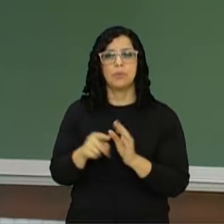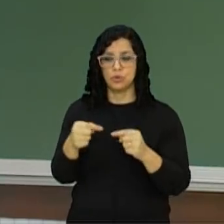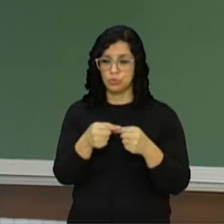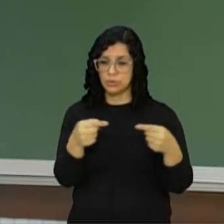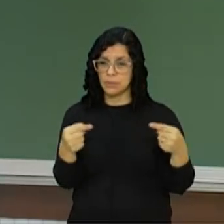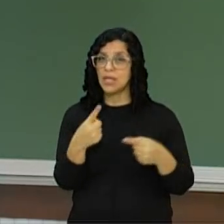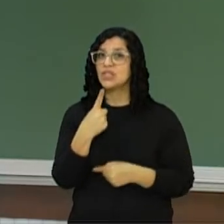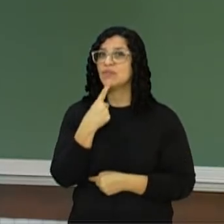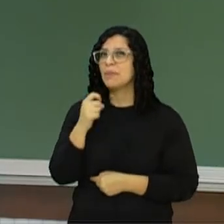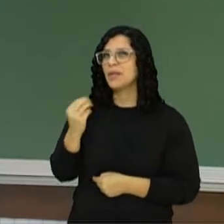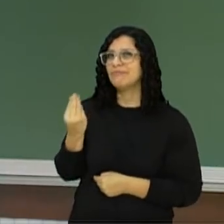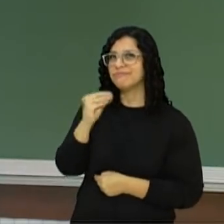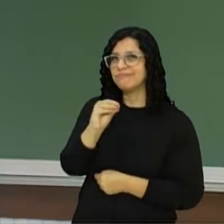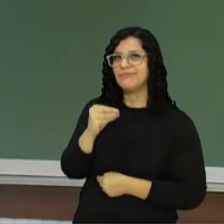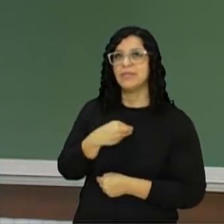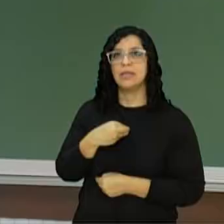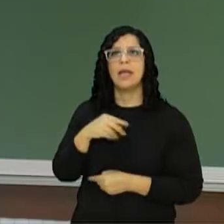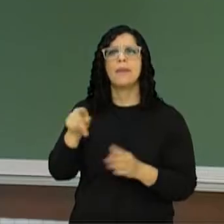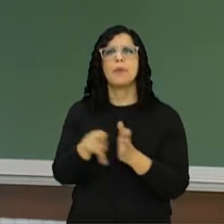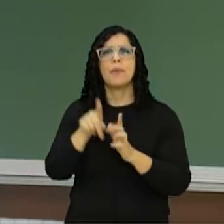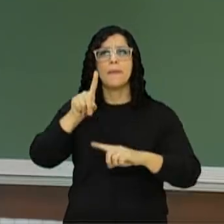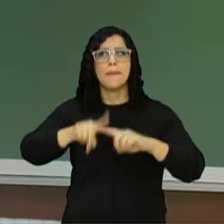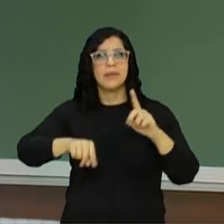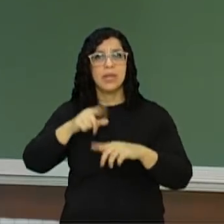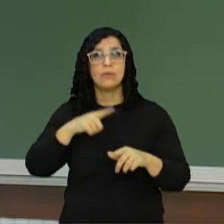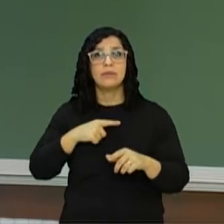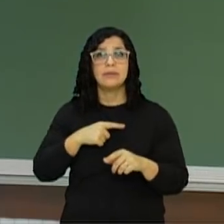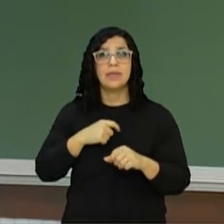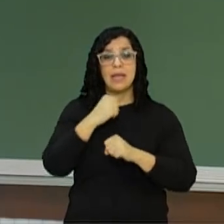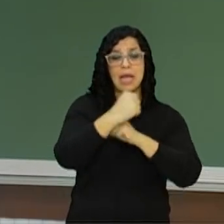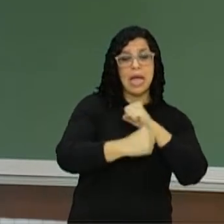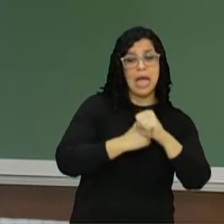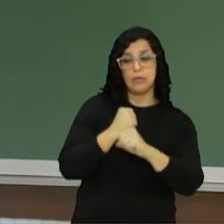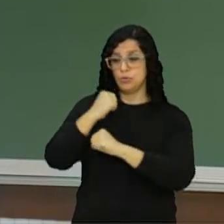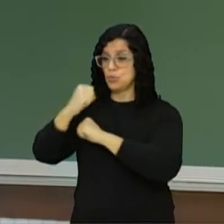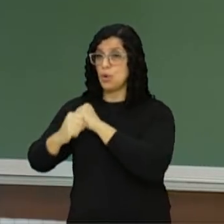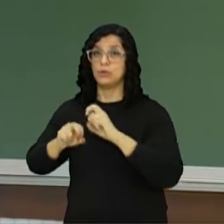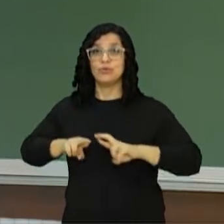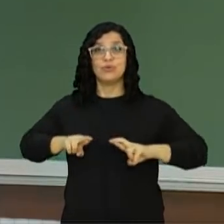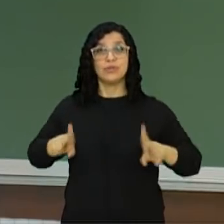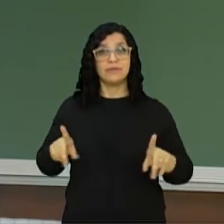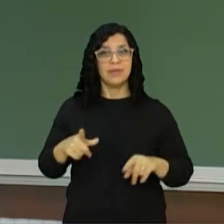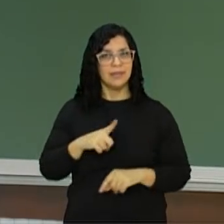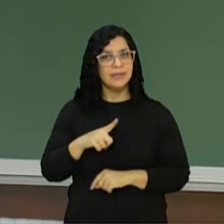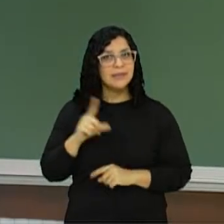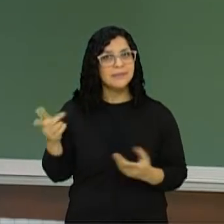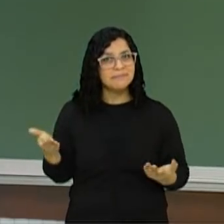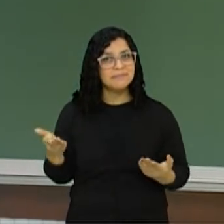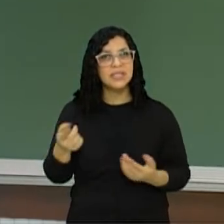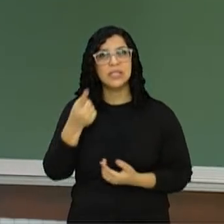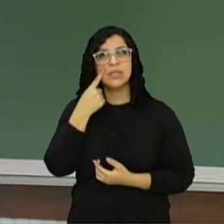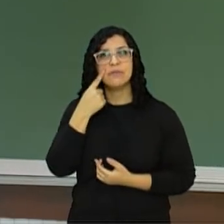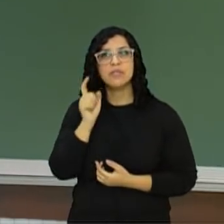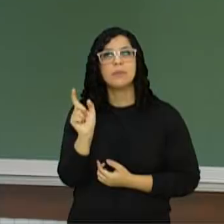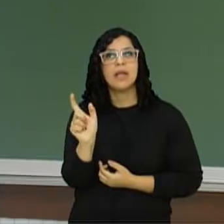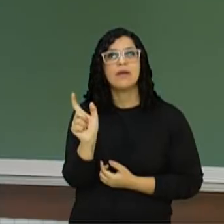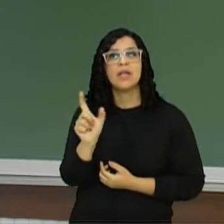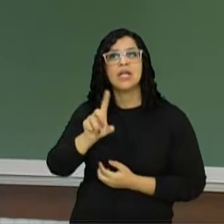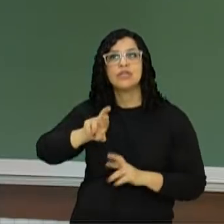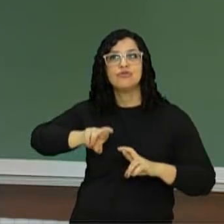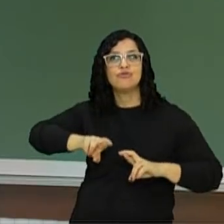espacinho. É a substância constituída por átomos de elementos químicos diferentes. Olha a